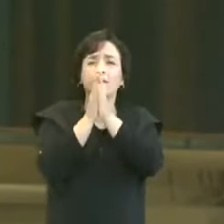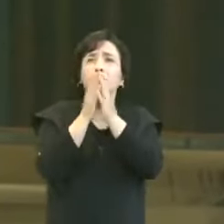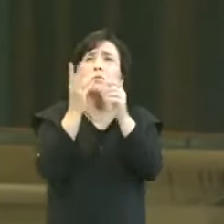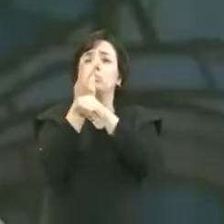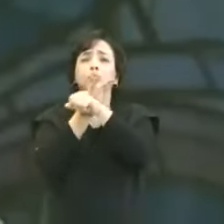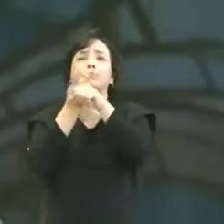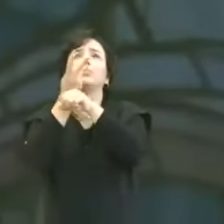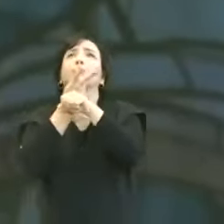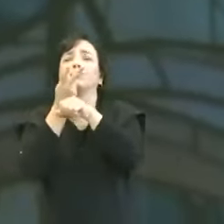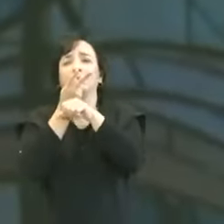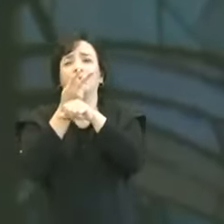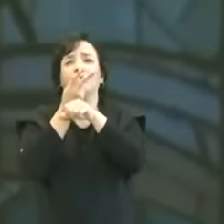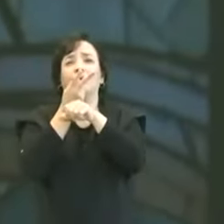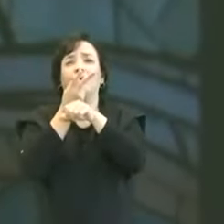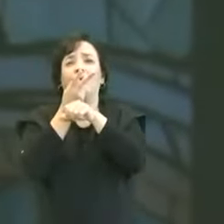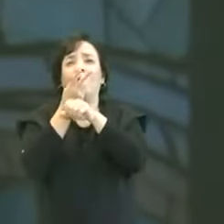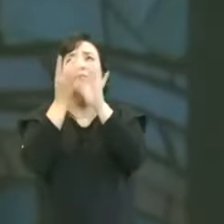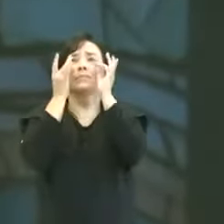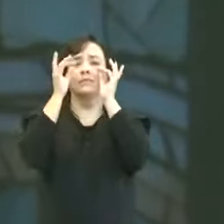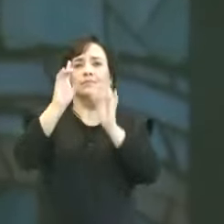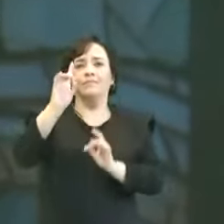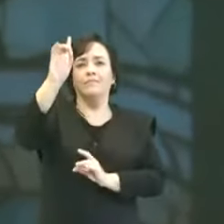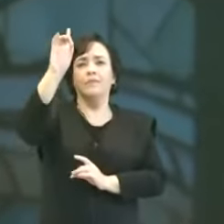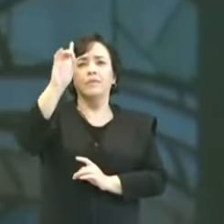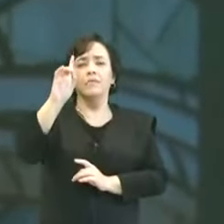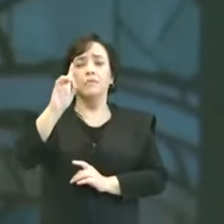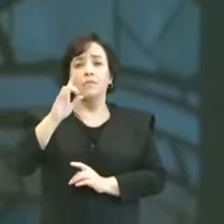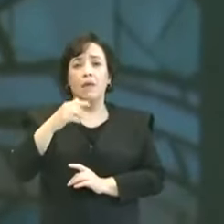Eu quero que os meus filhos tenham experiências com Deus.